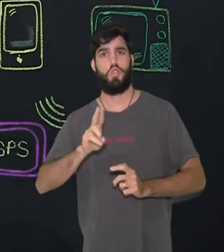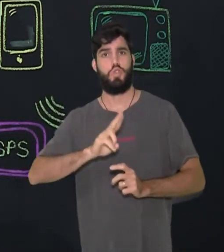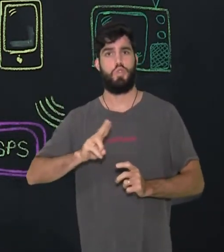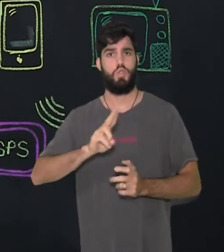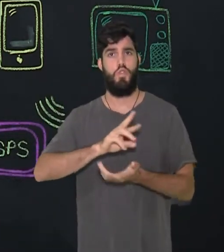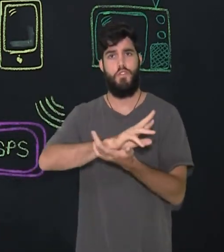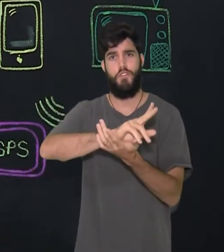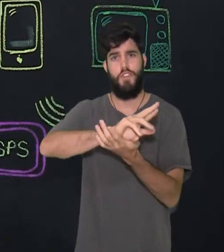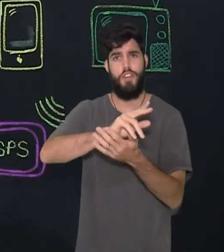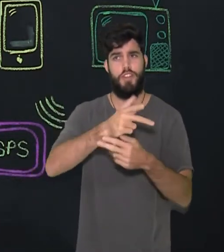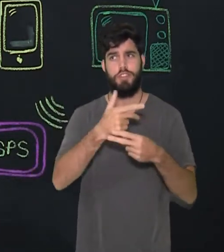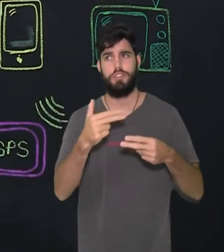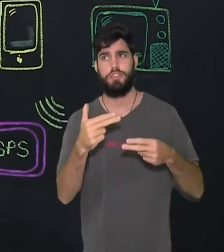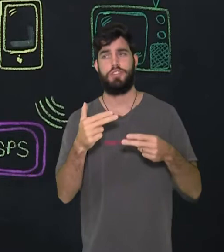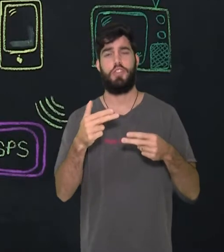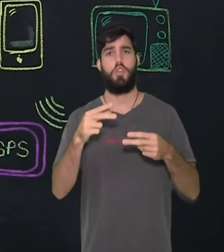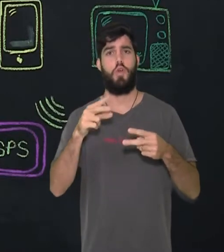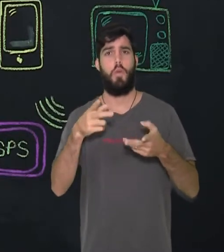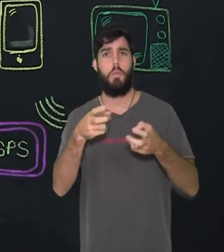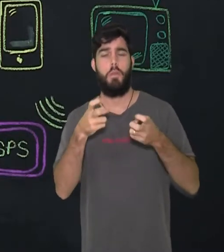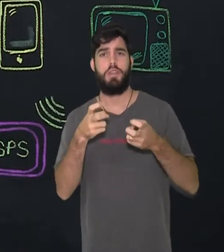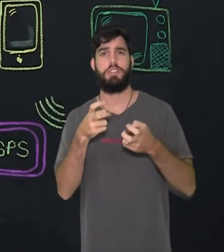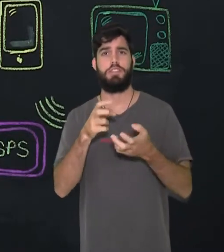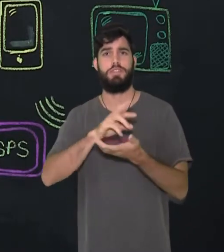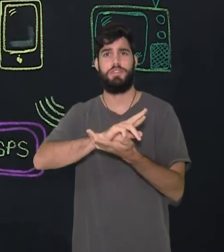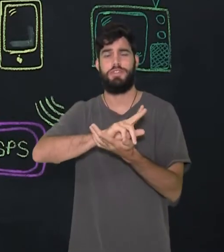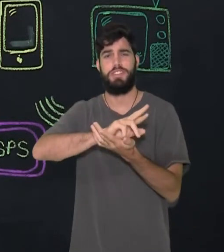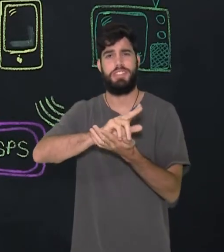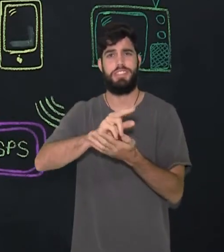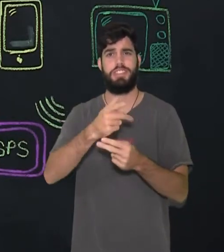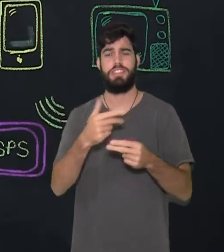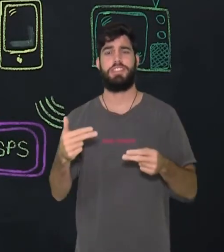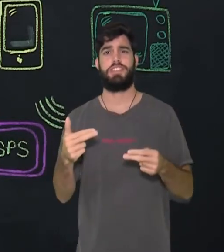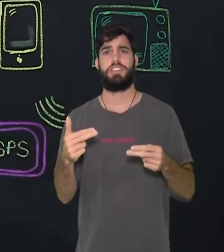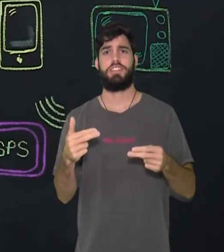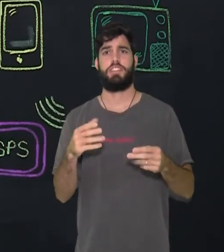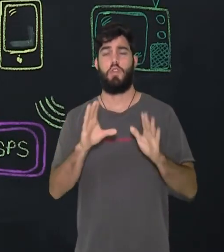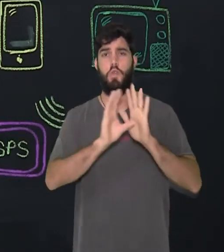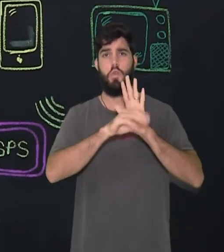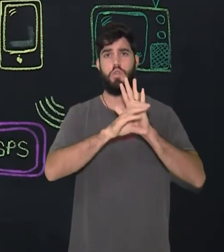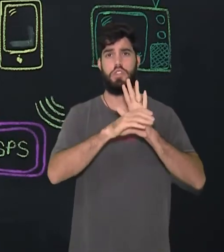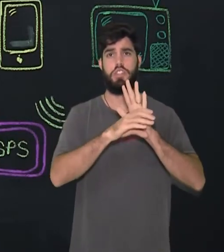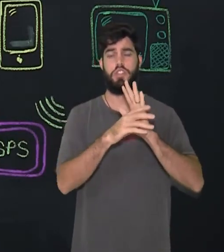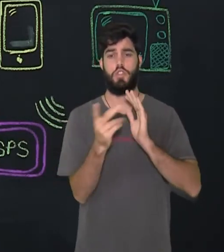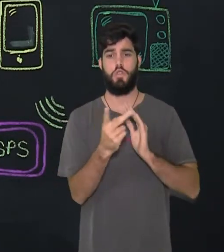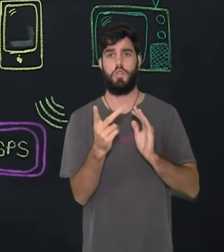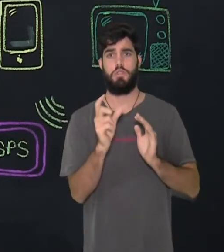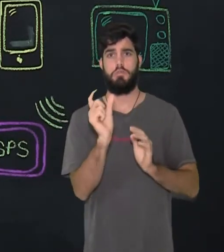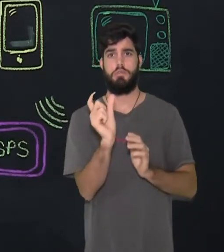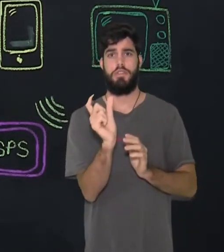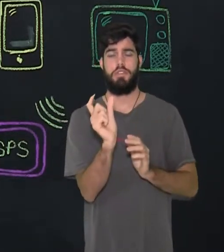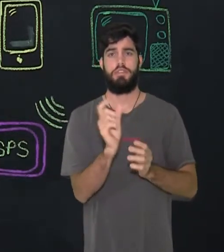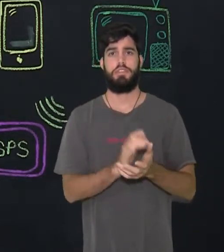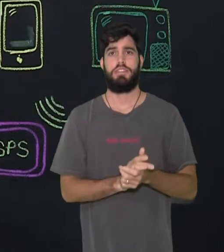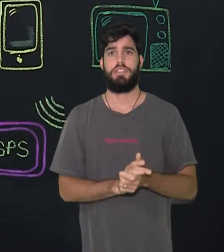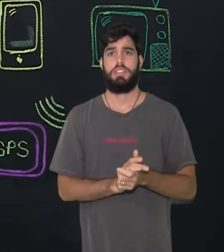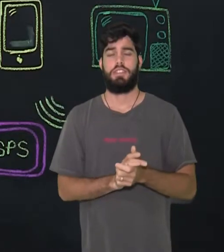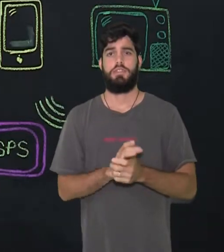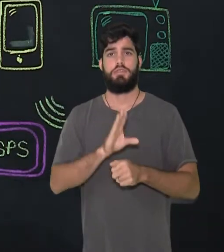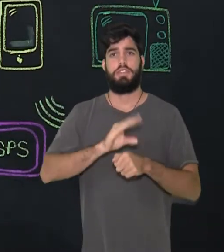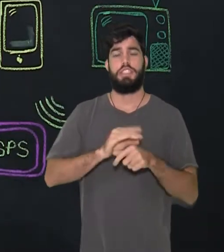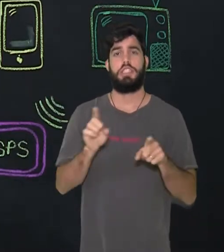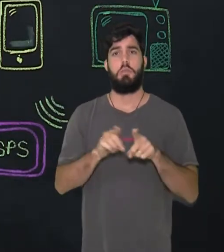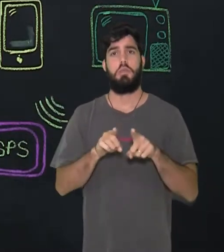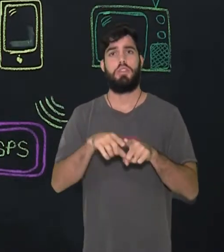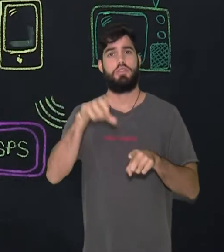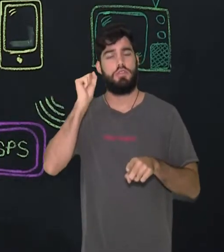aparelhos, ou vê na rua, que seja, vários aparelhos que trabalham com esse conceitinho aqui, ó, com essas duas palavras, imagem e som. Aposto